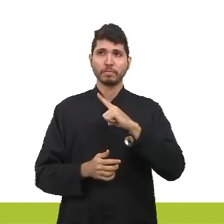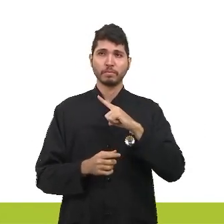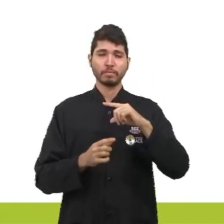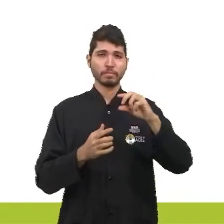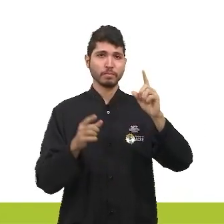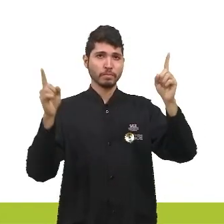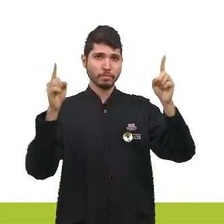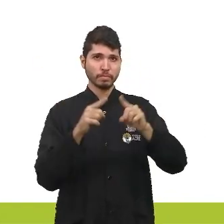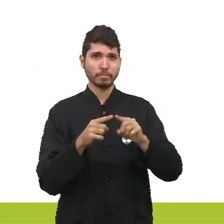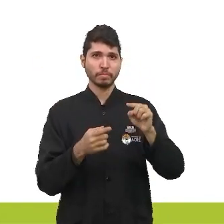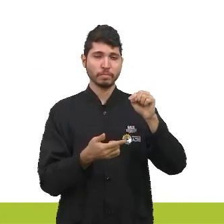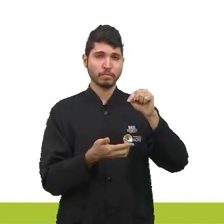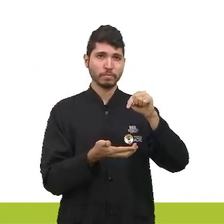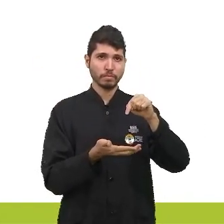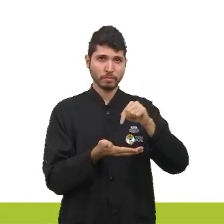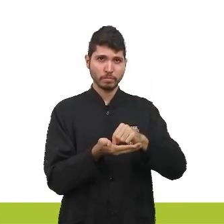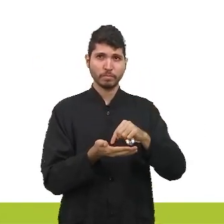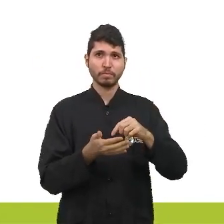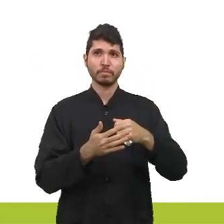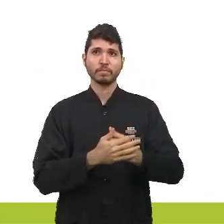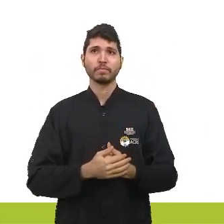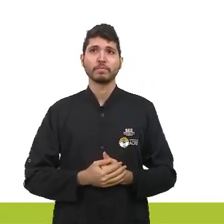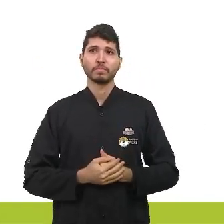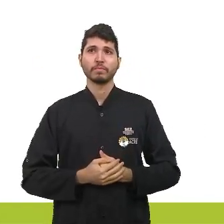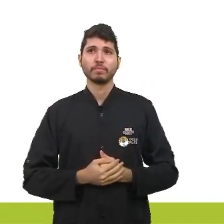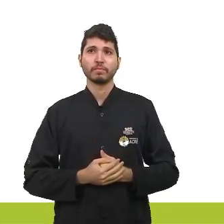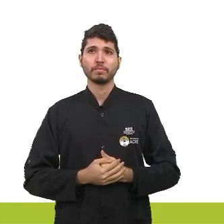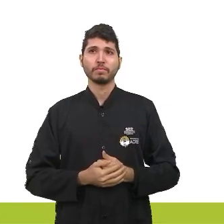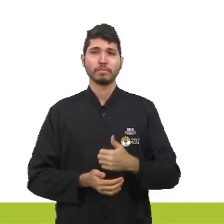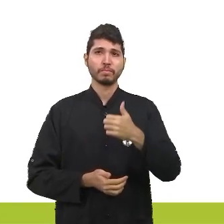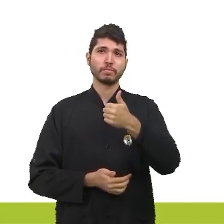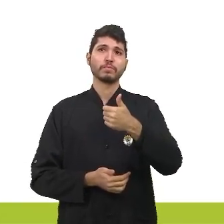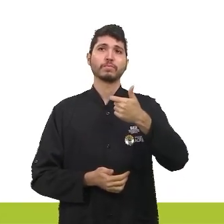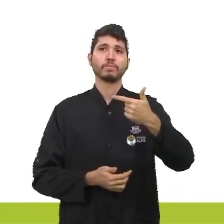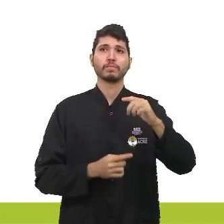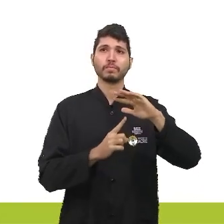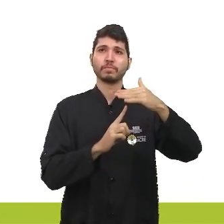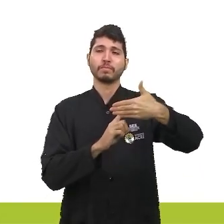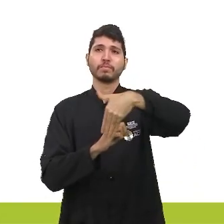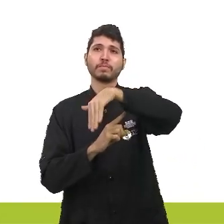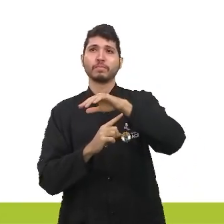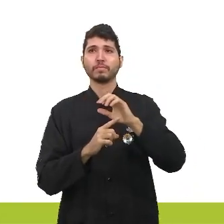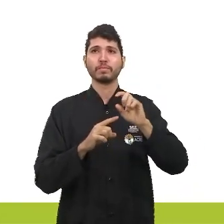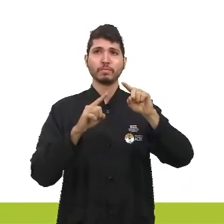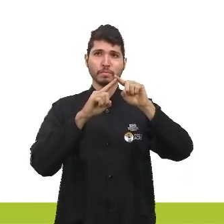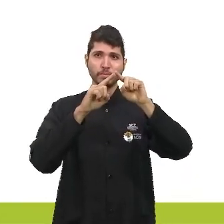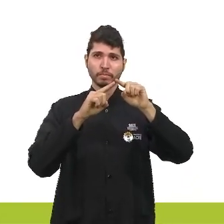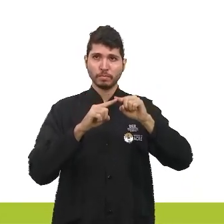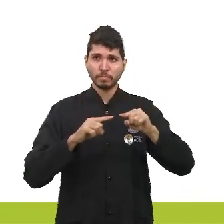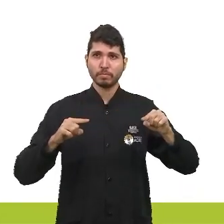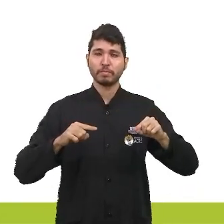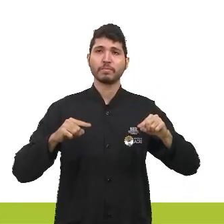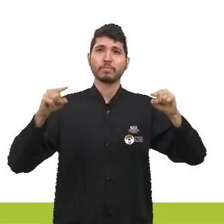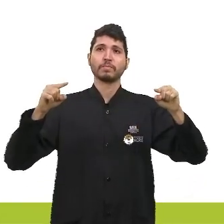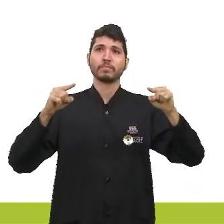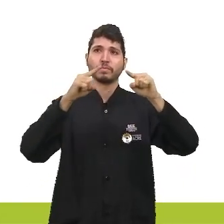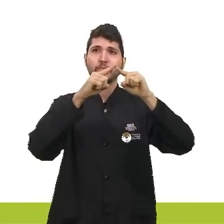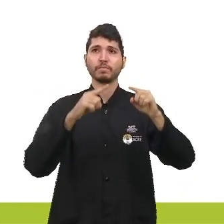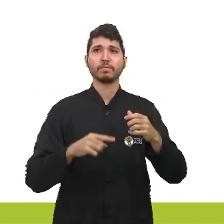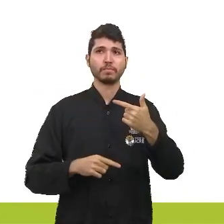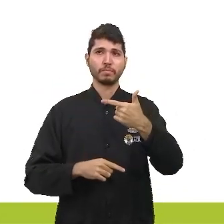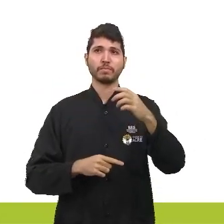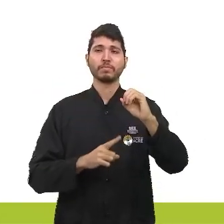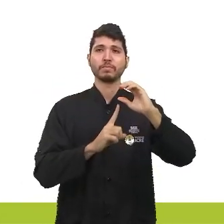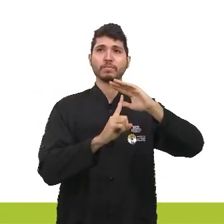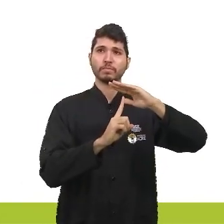pentagonais e 20 faces hexagonais regulares, como em uma bola de futebol, aqui que nós estamos vendo